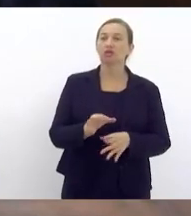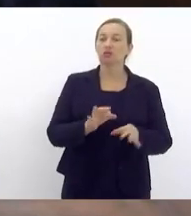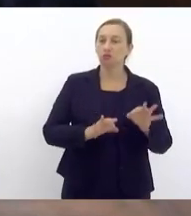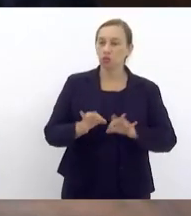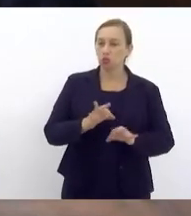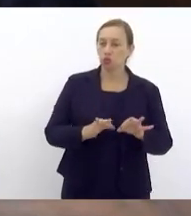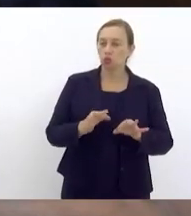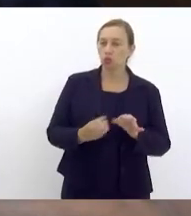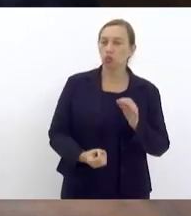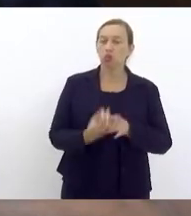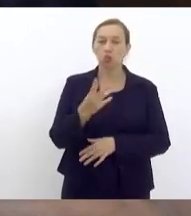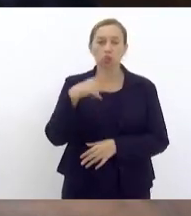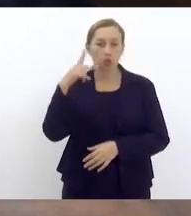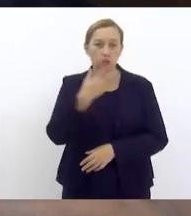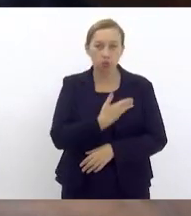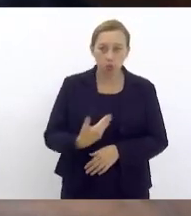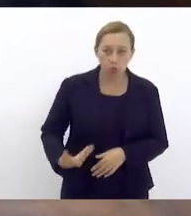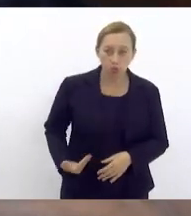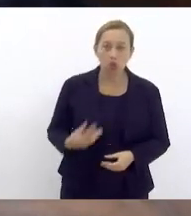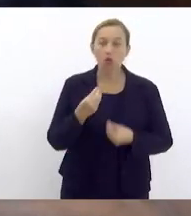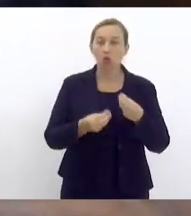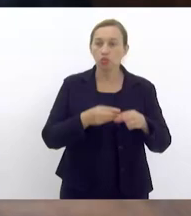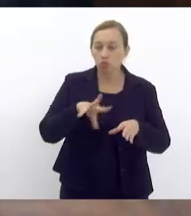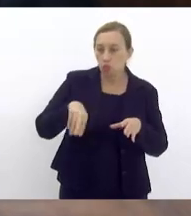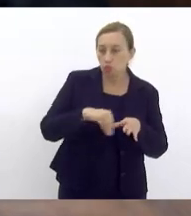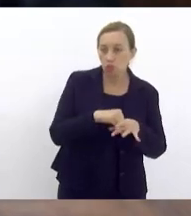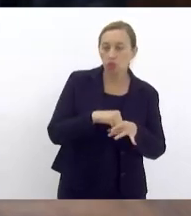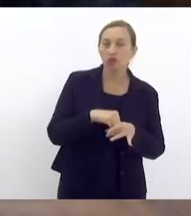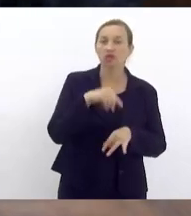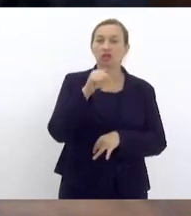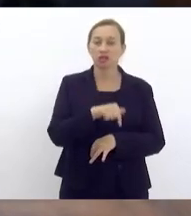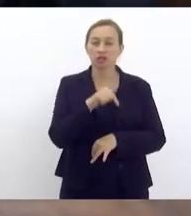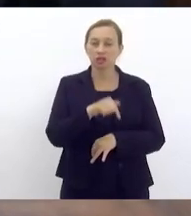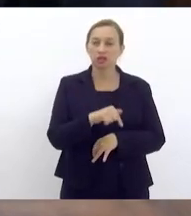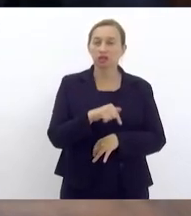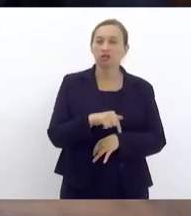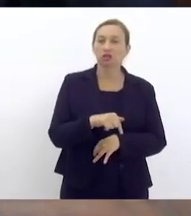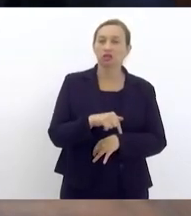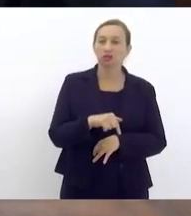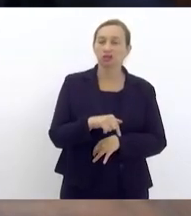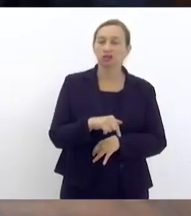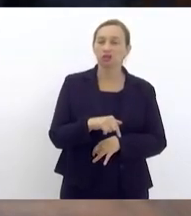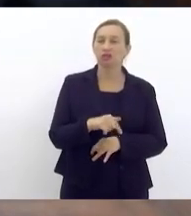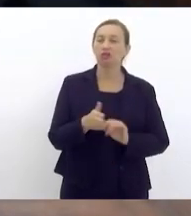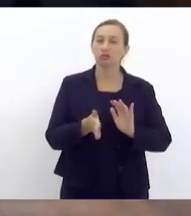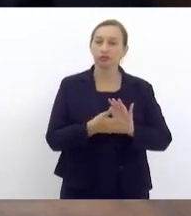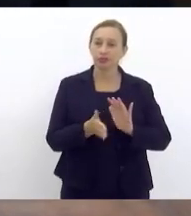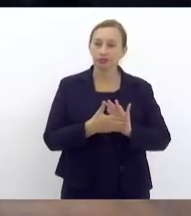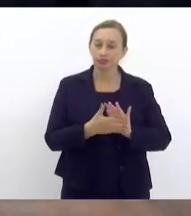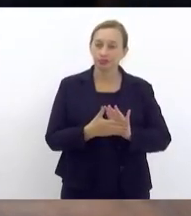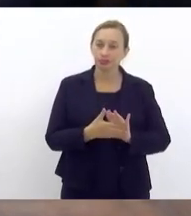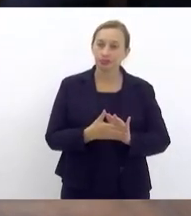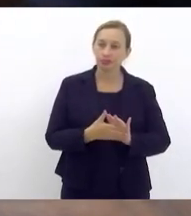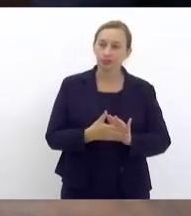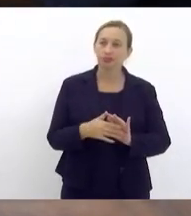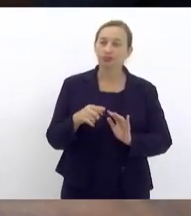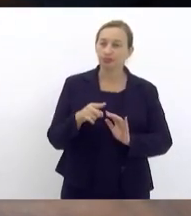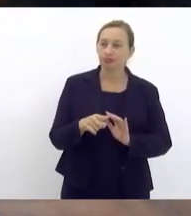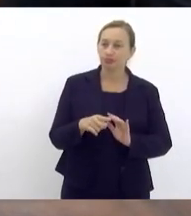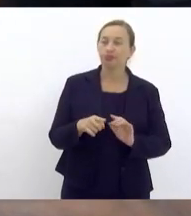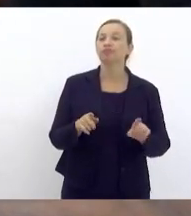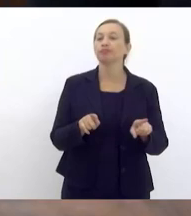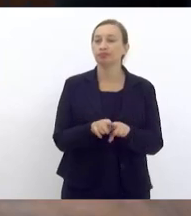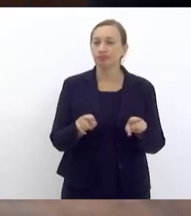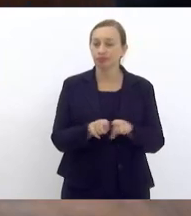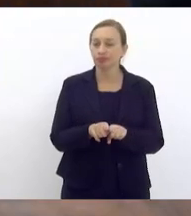visto a criar políticas públicas Como estão sendo tentados criar aqui de ampla alcance A partir dessa proposição considerando que essa medida é